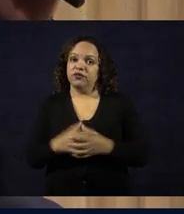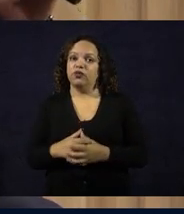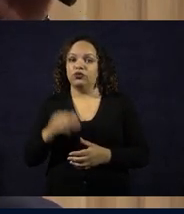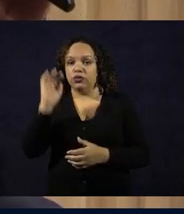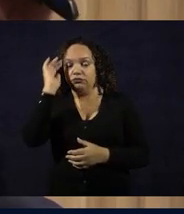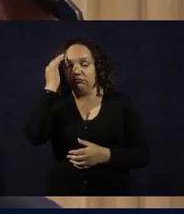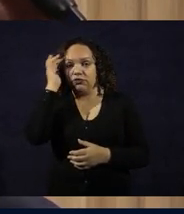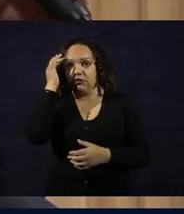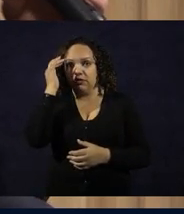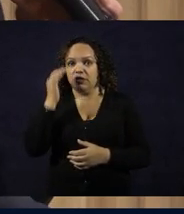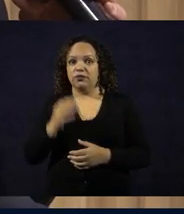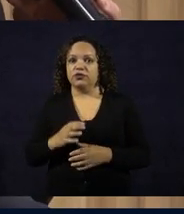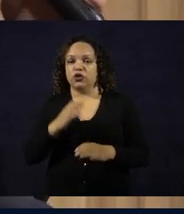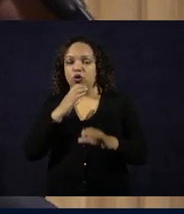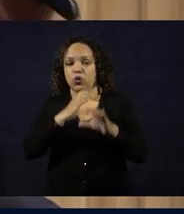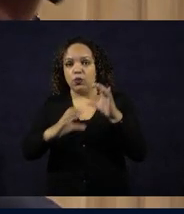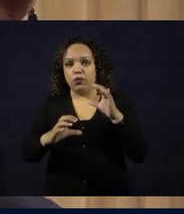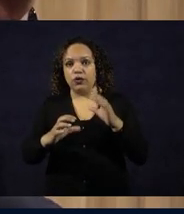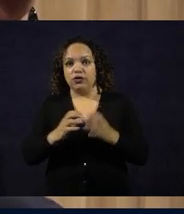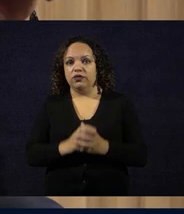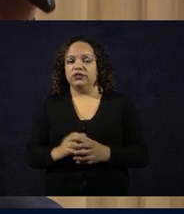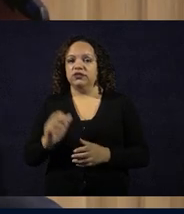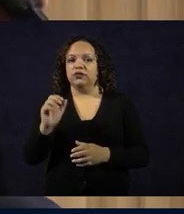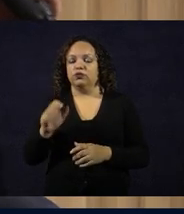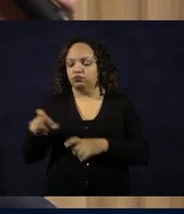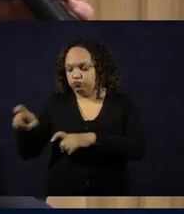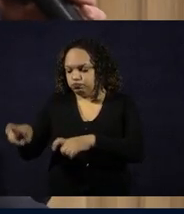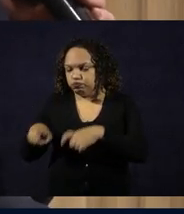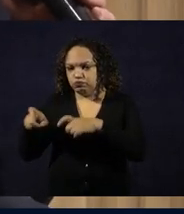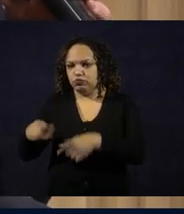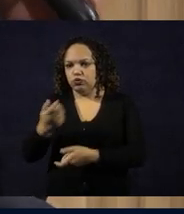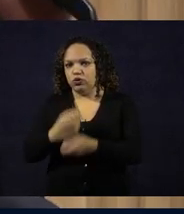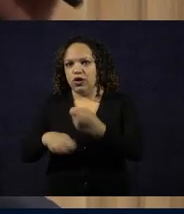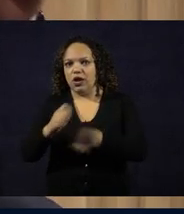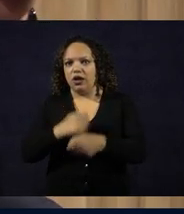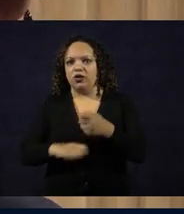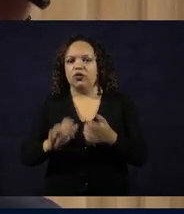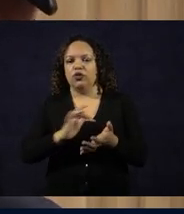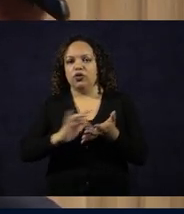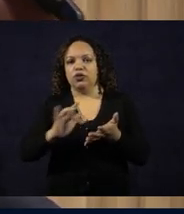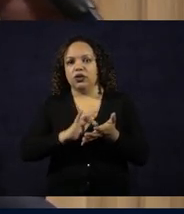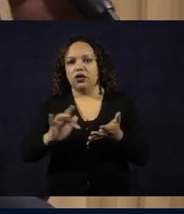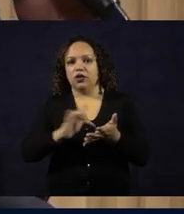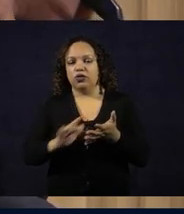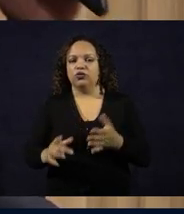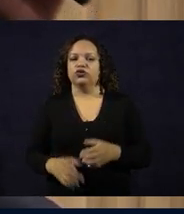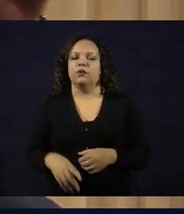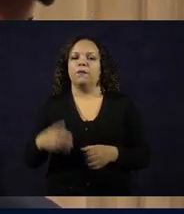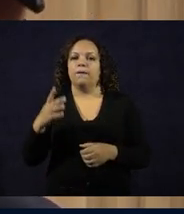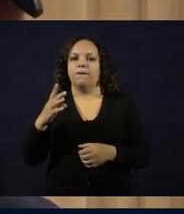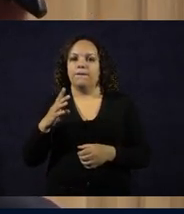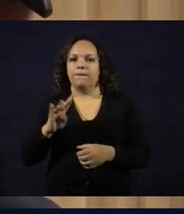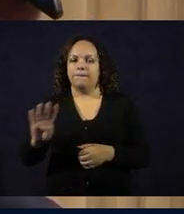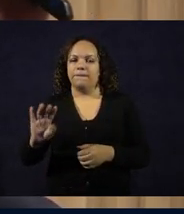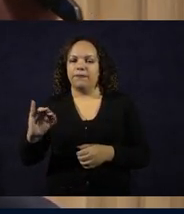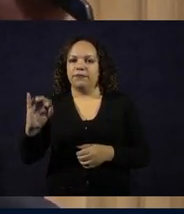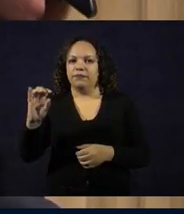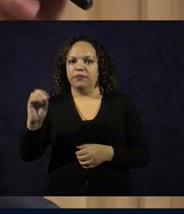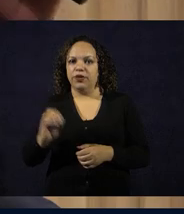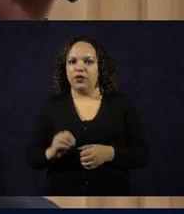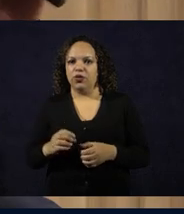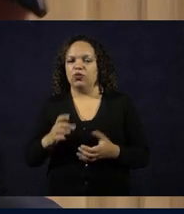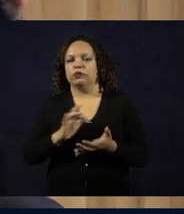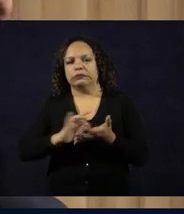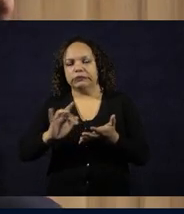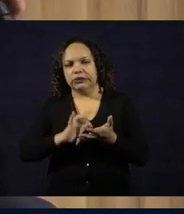gente entender que comunicação no Agro que tecnologia que biotecnologia que internet